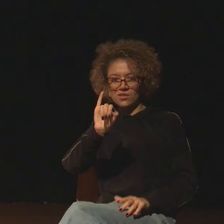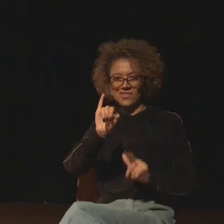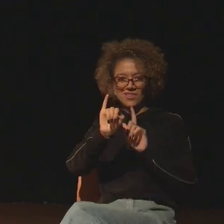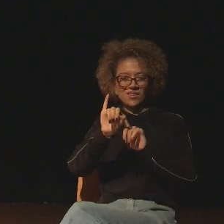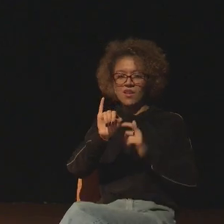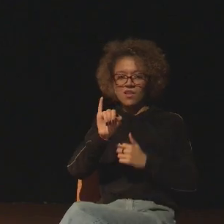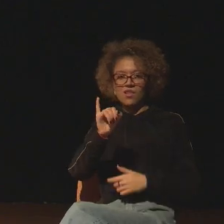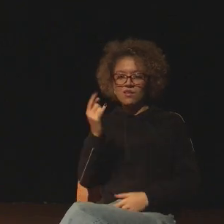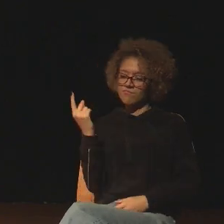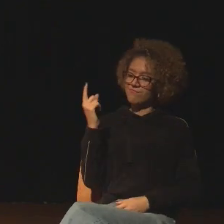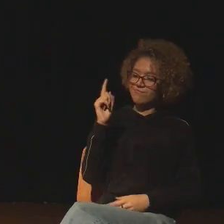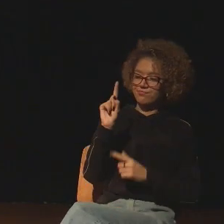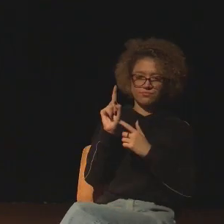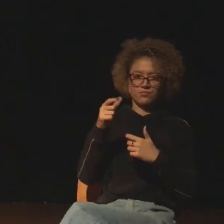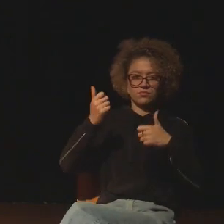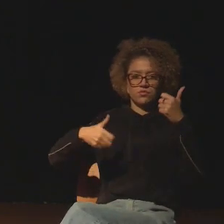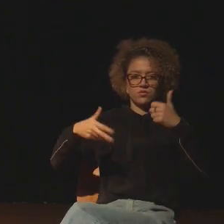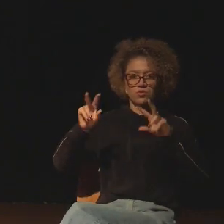o projeto.